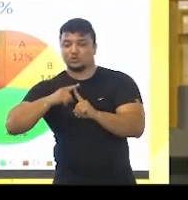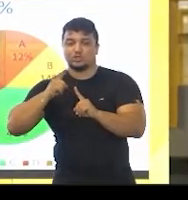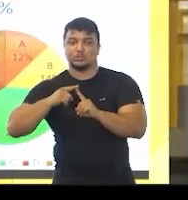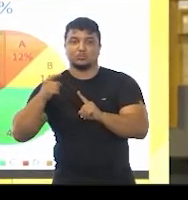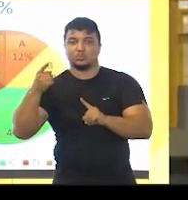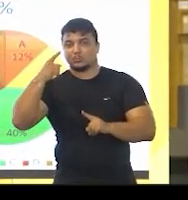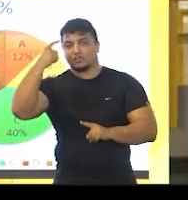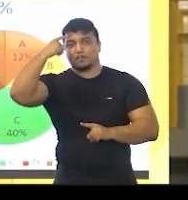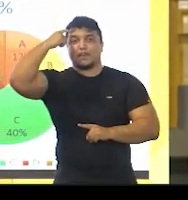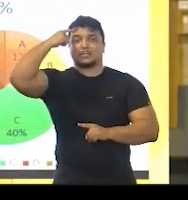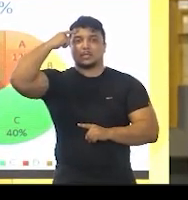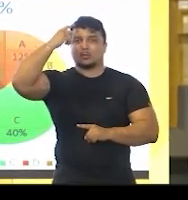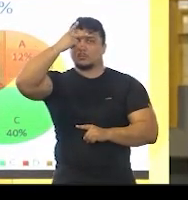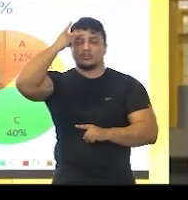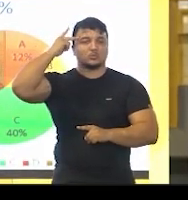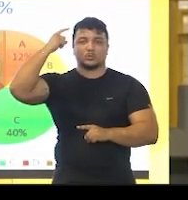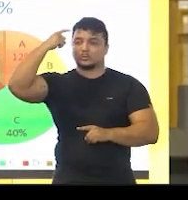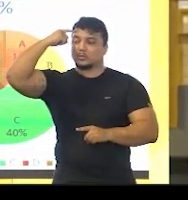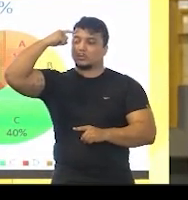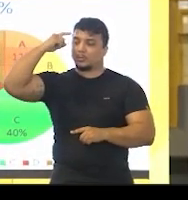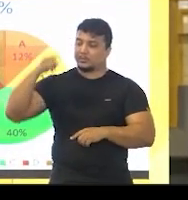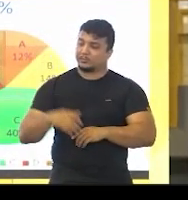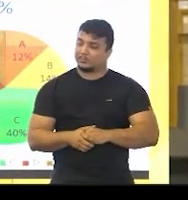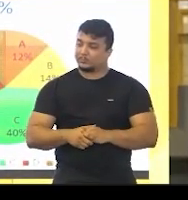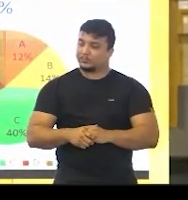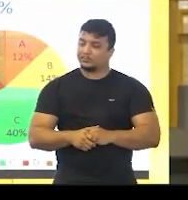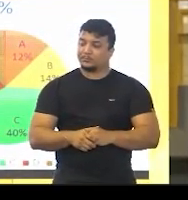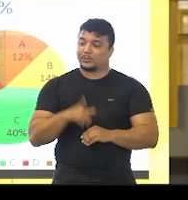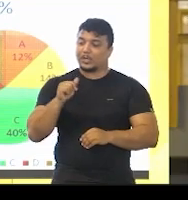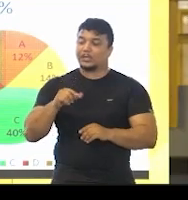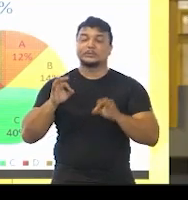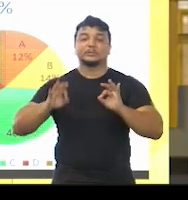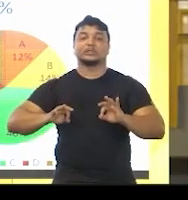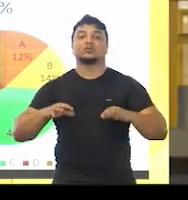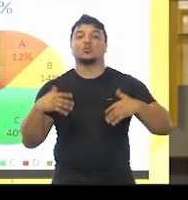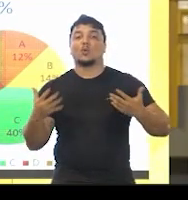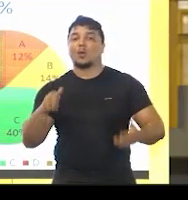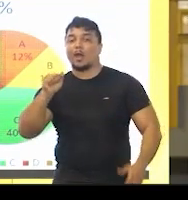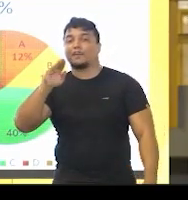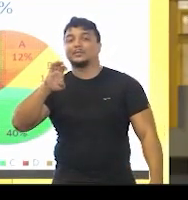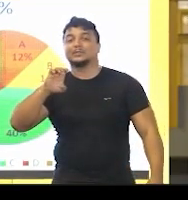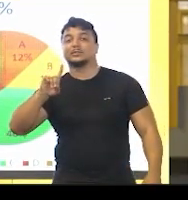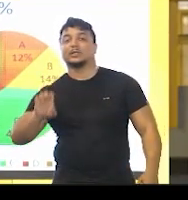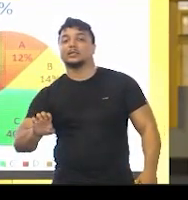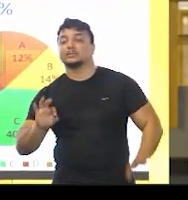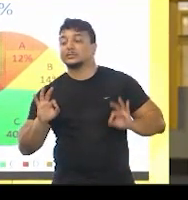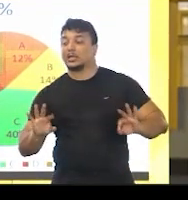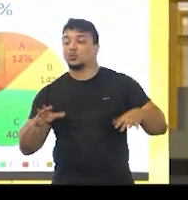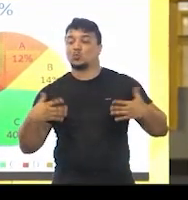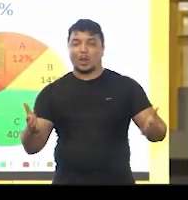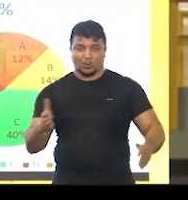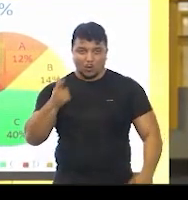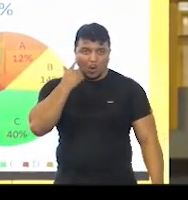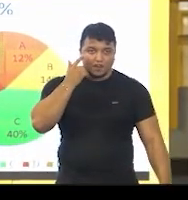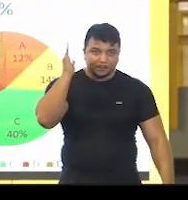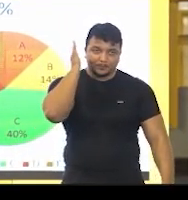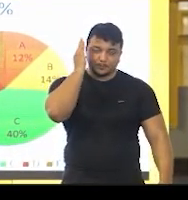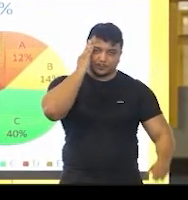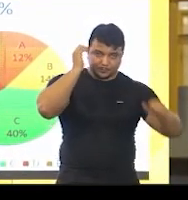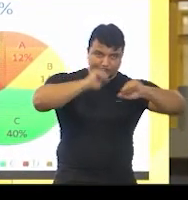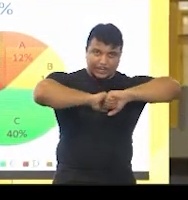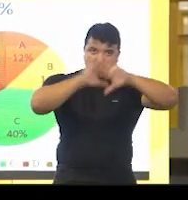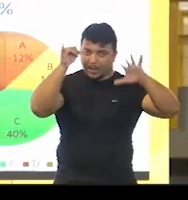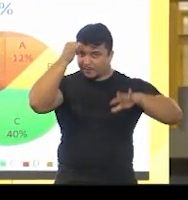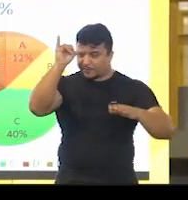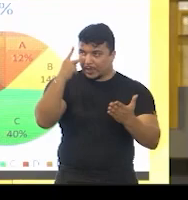de pensadores. A saber, eu quero que você olhe para mim agora. Para mim. Vamos entender para você não